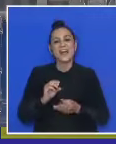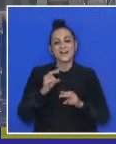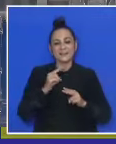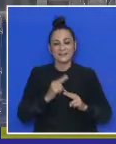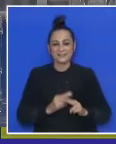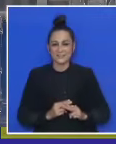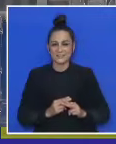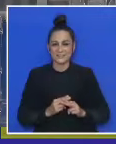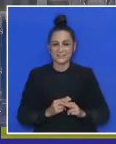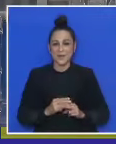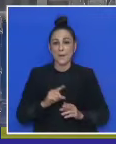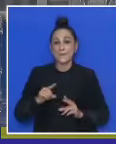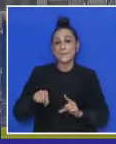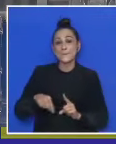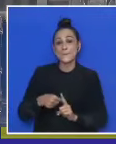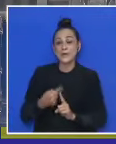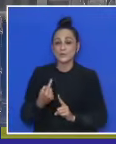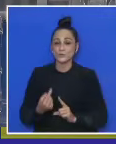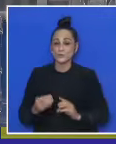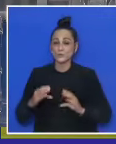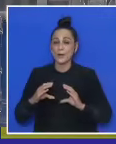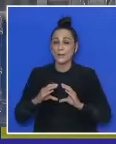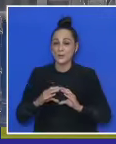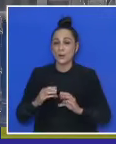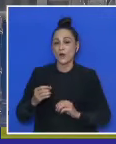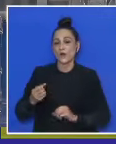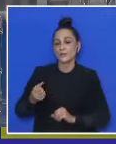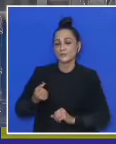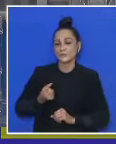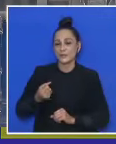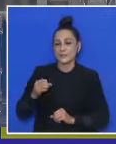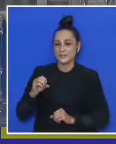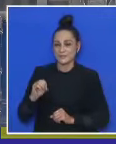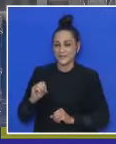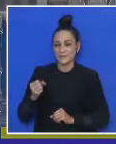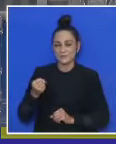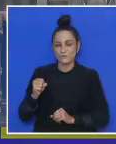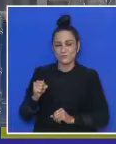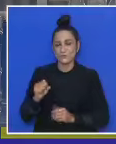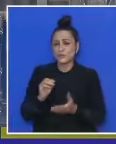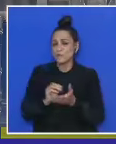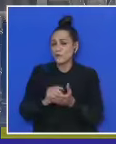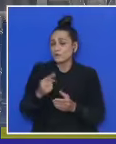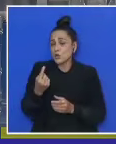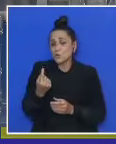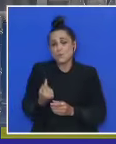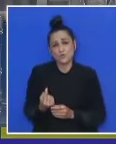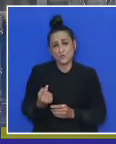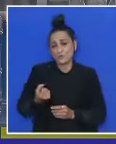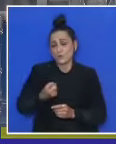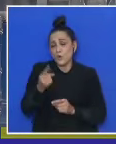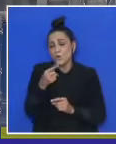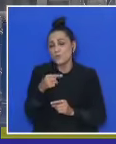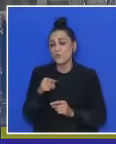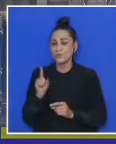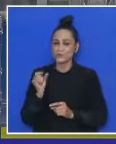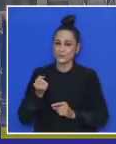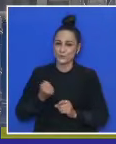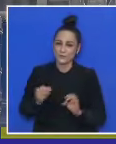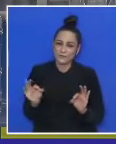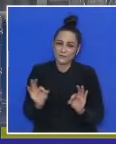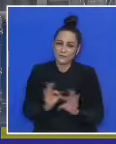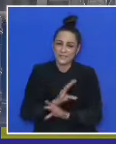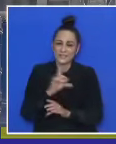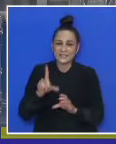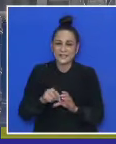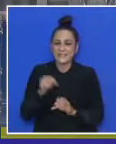chegando mais um número, 08, bola 08. Só falta mais um número, último número para fecharmos